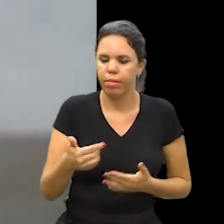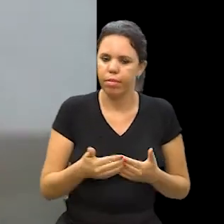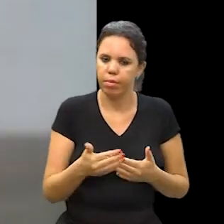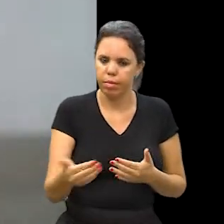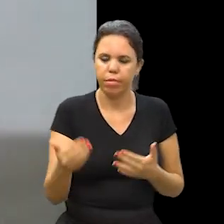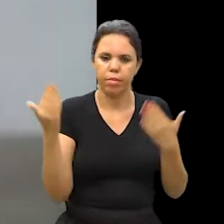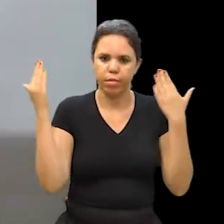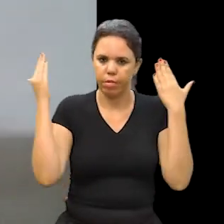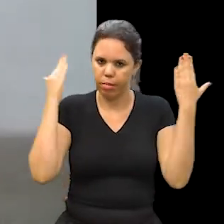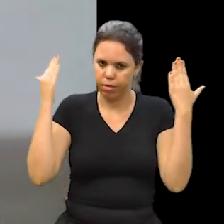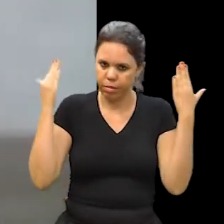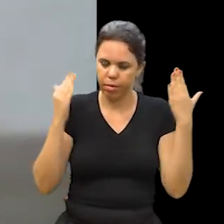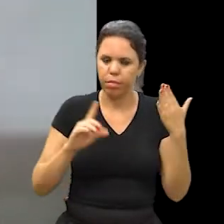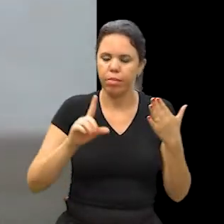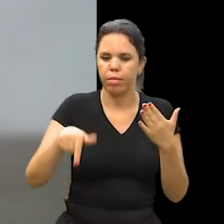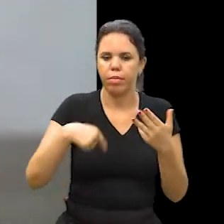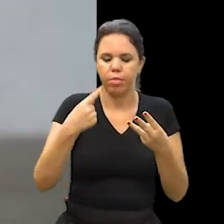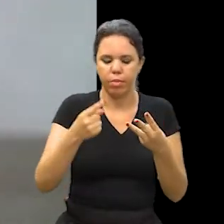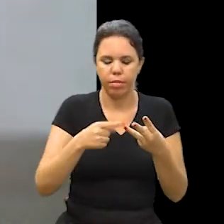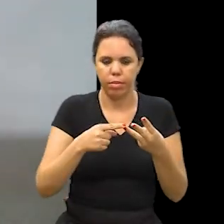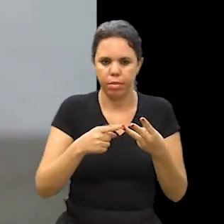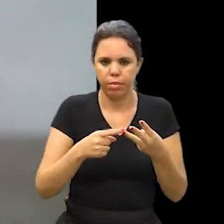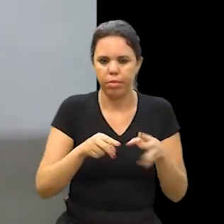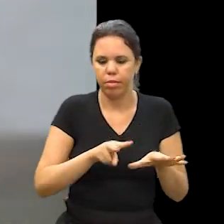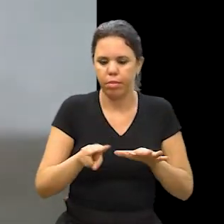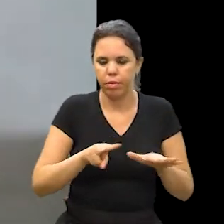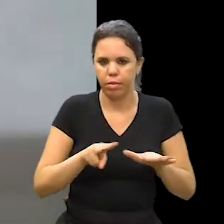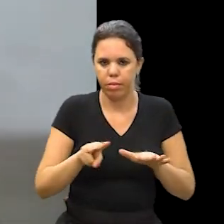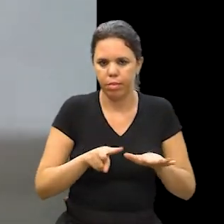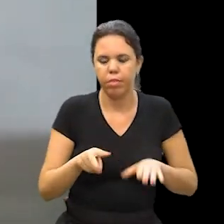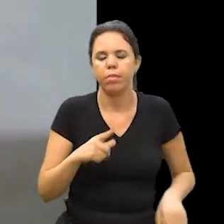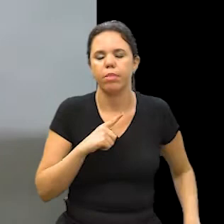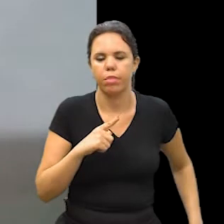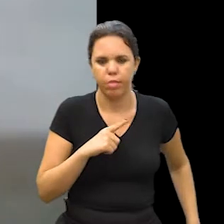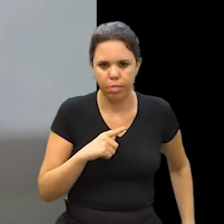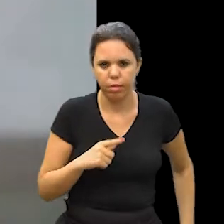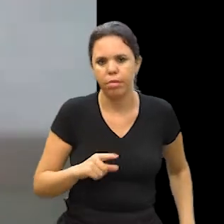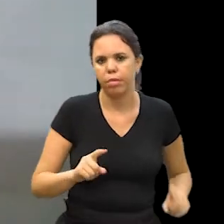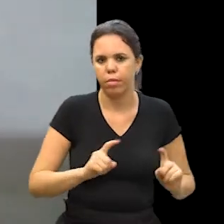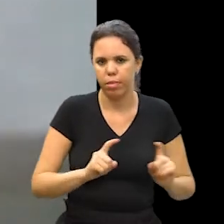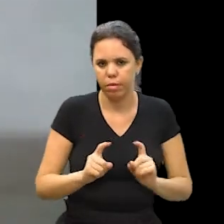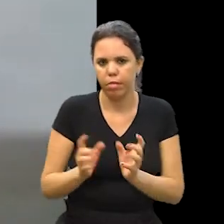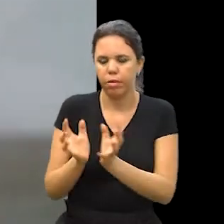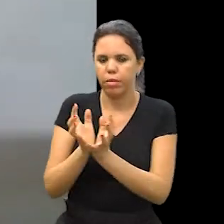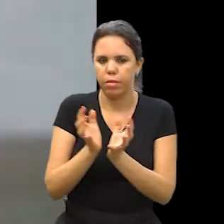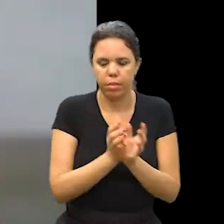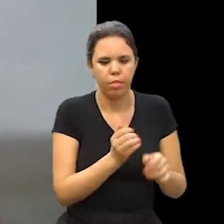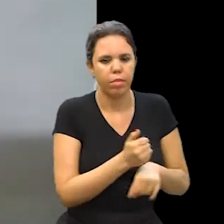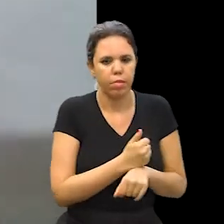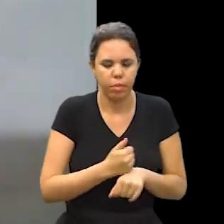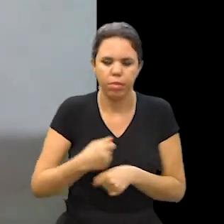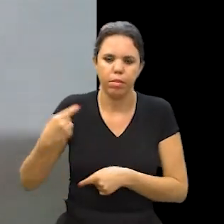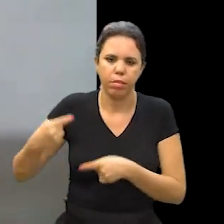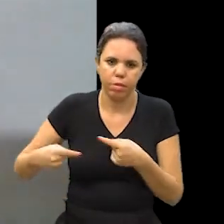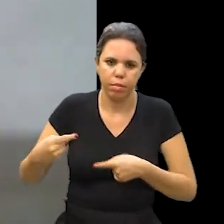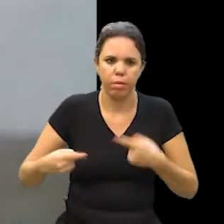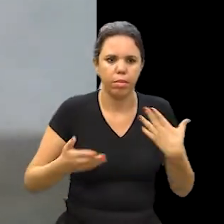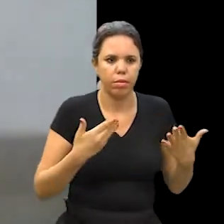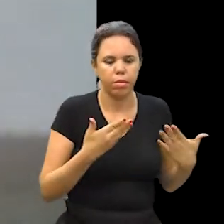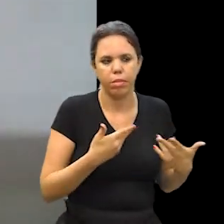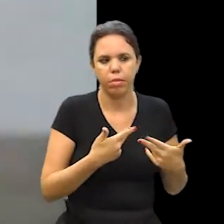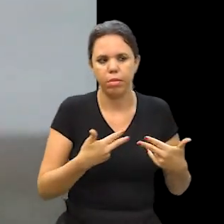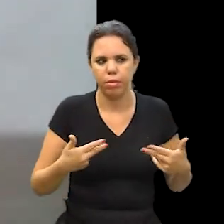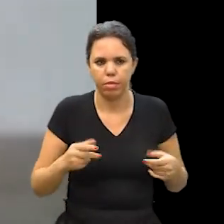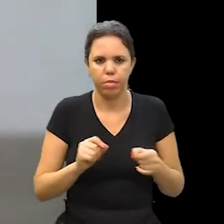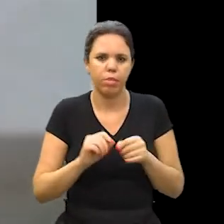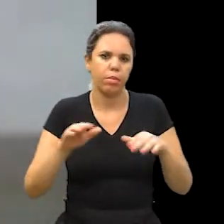área da psicologia, depois toda semana nós temos uma reunião de equipe, aonde a gente discute esses